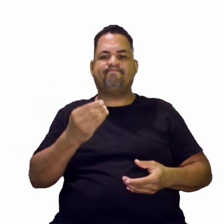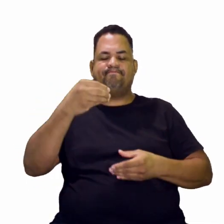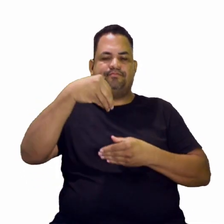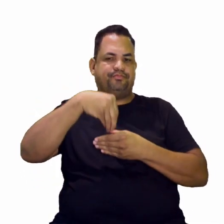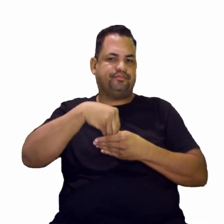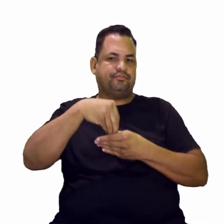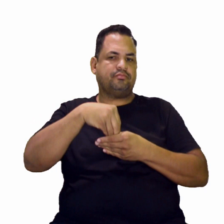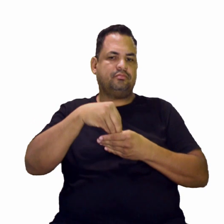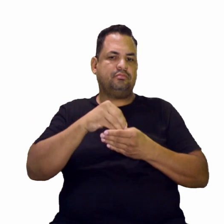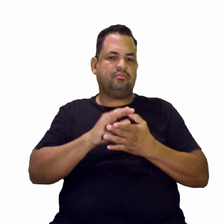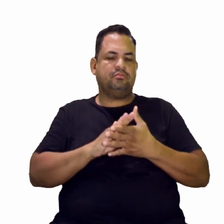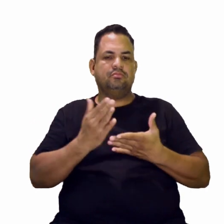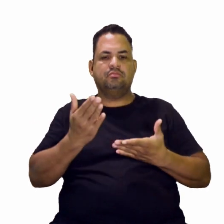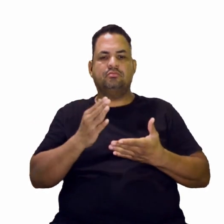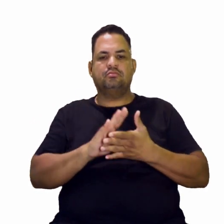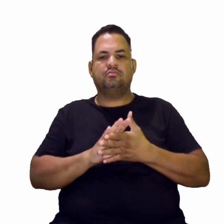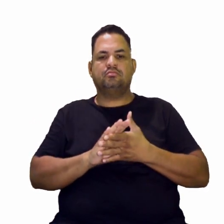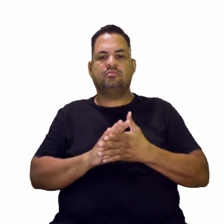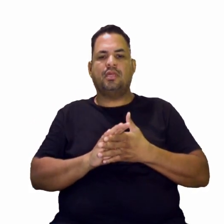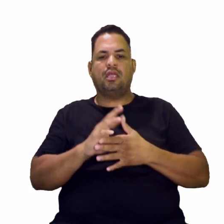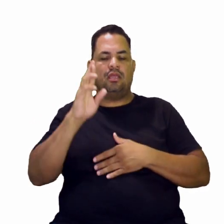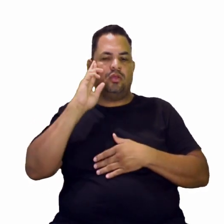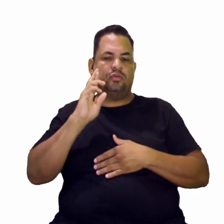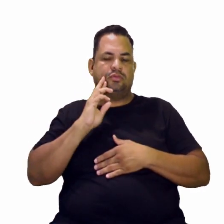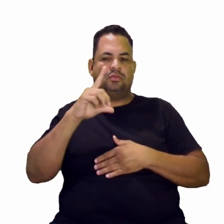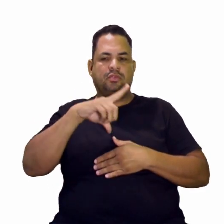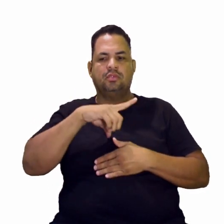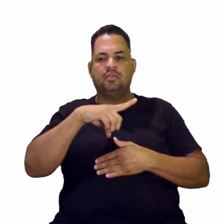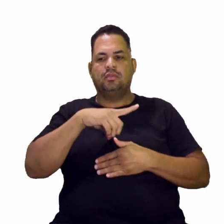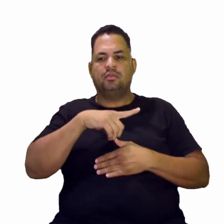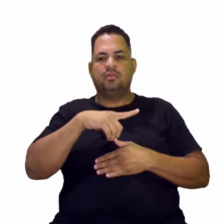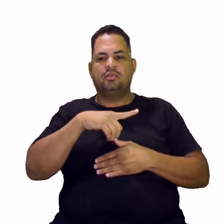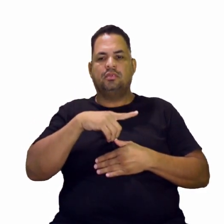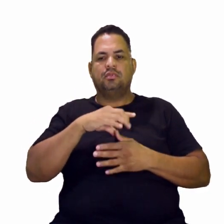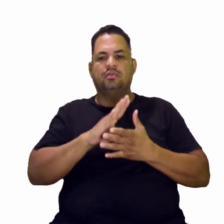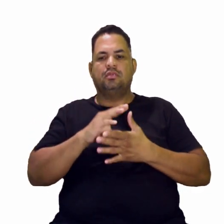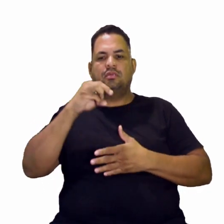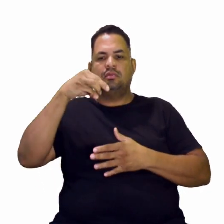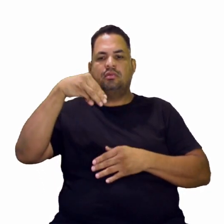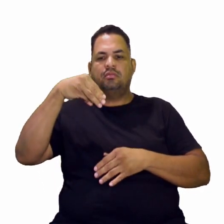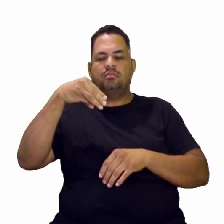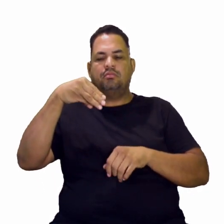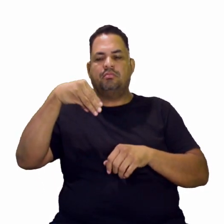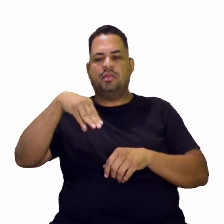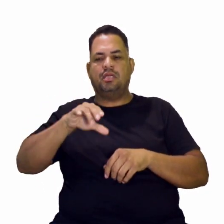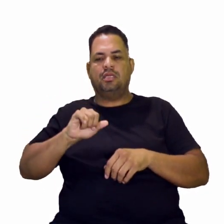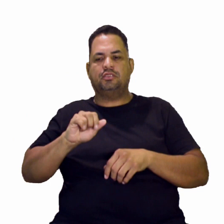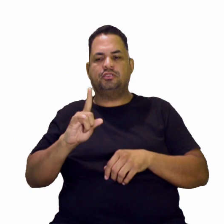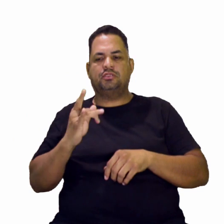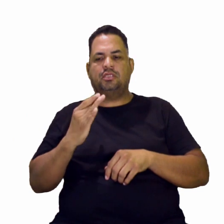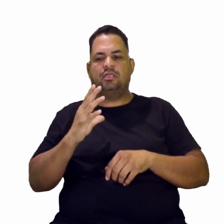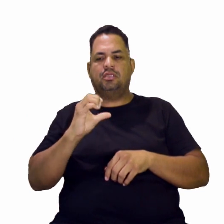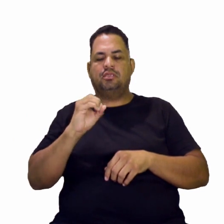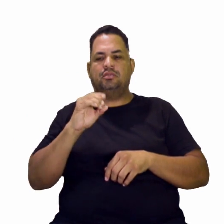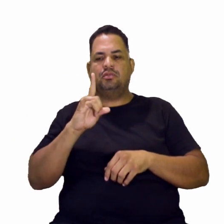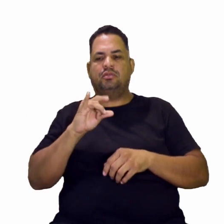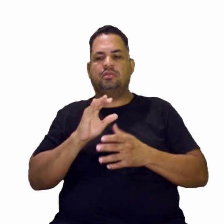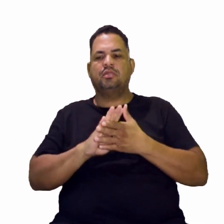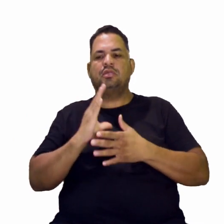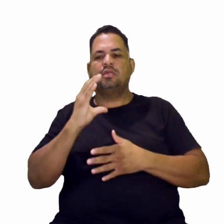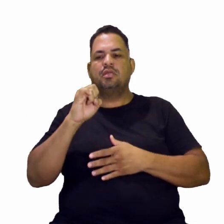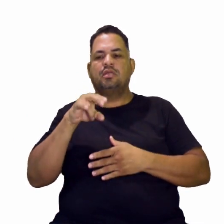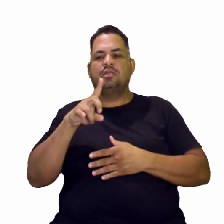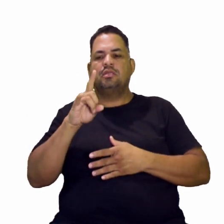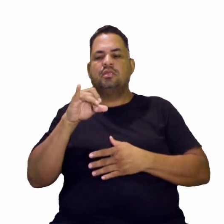da nossa bacia hidrográfica aqui em Rondônia, a gente também tem Rio Machado, Rio Candeias, enfim, tem